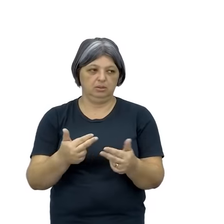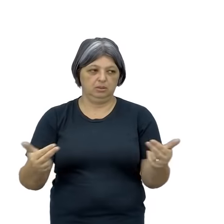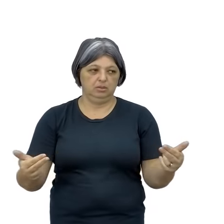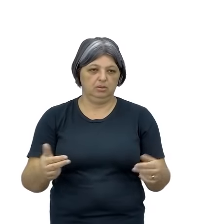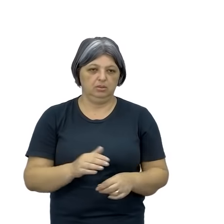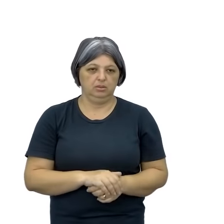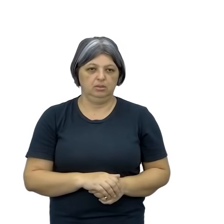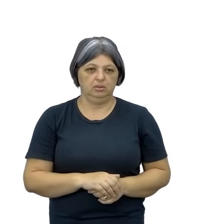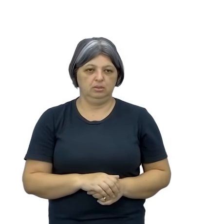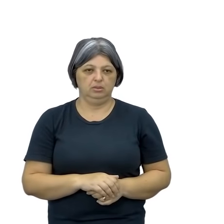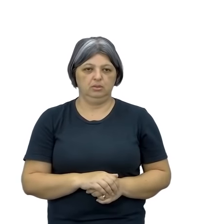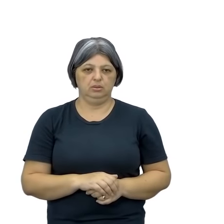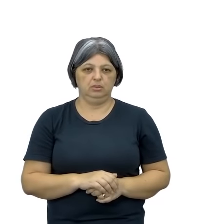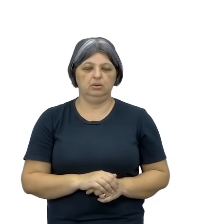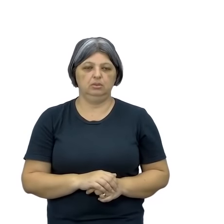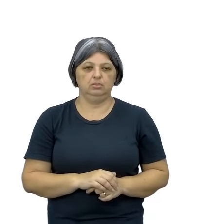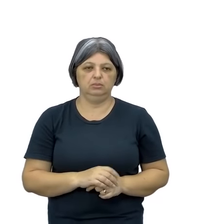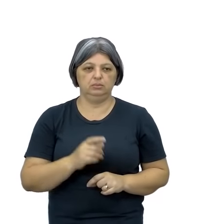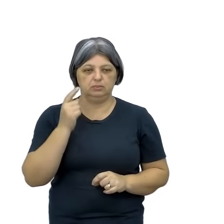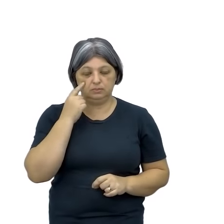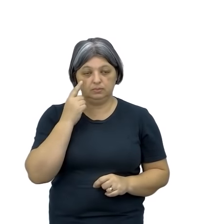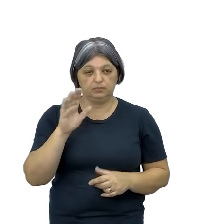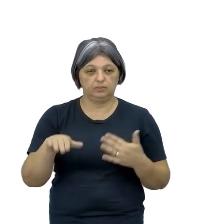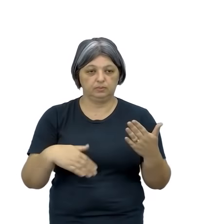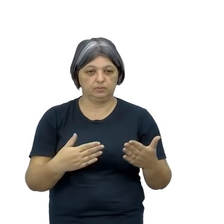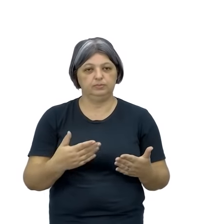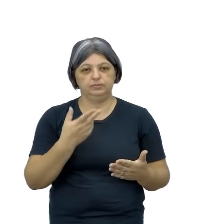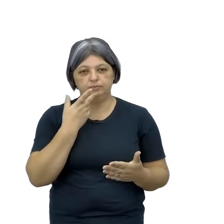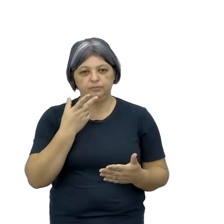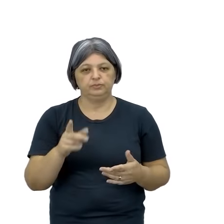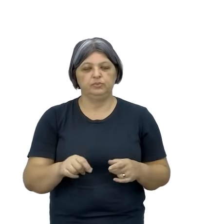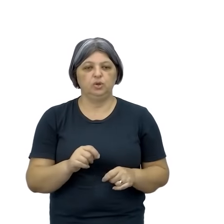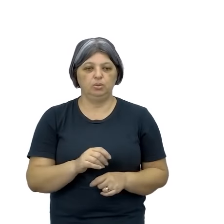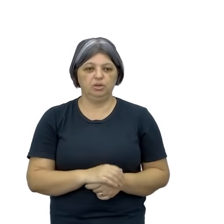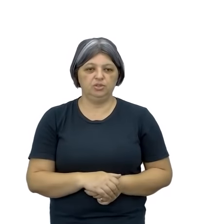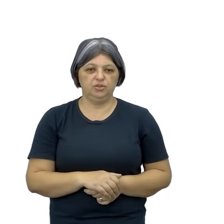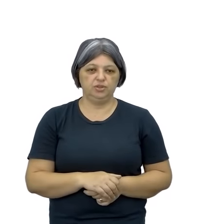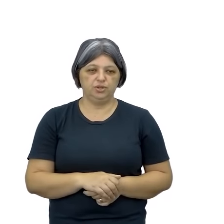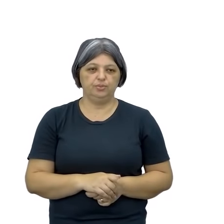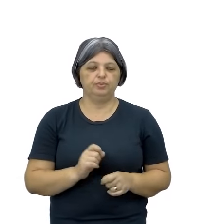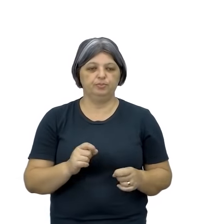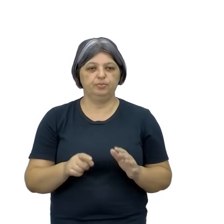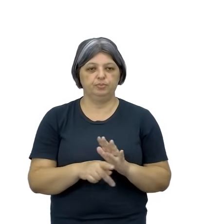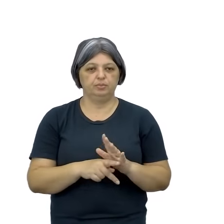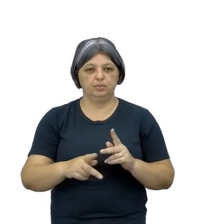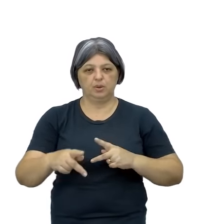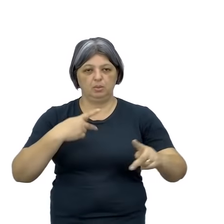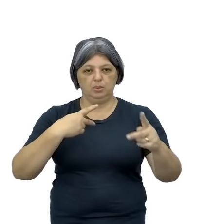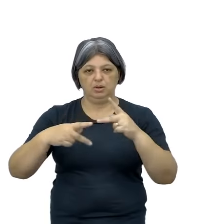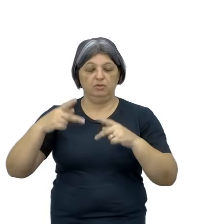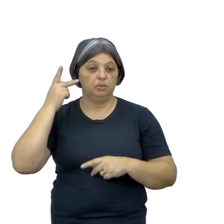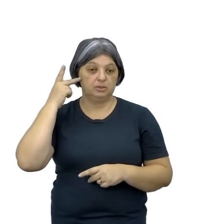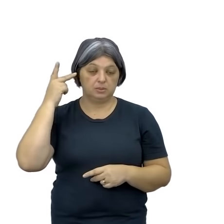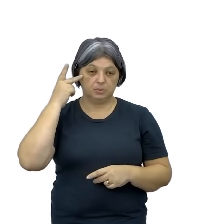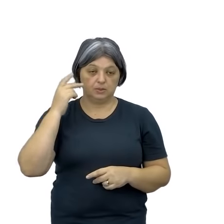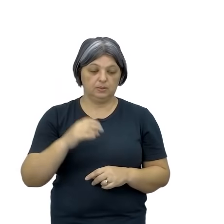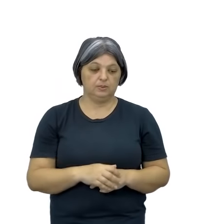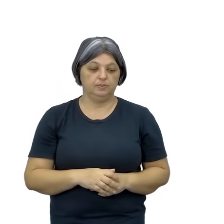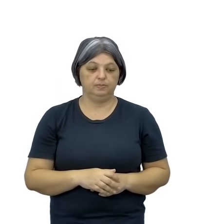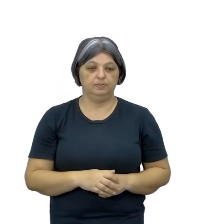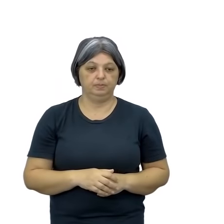a pensar nesse planejamento. E quando nós falamos dessas avaliações específicas lá da plataforma São Paulo, nós